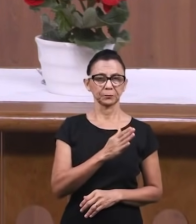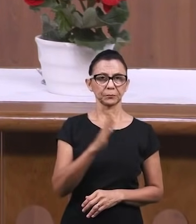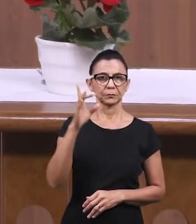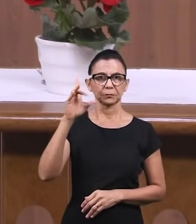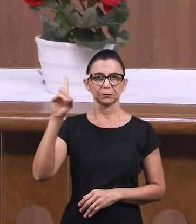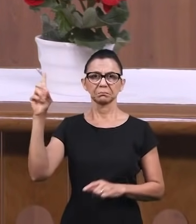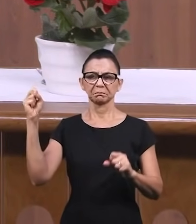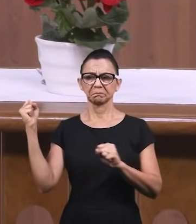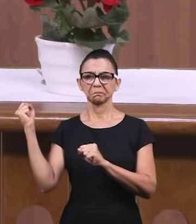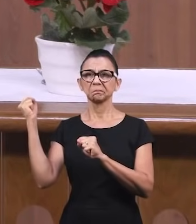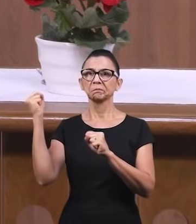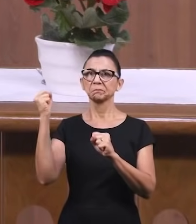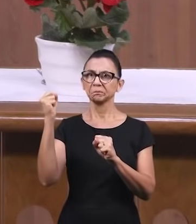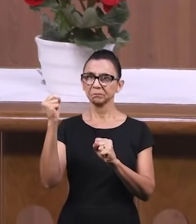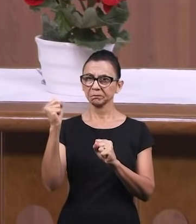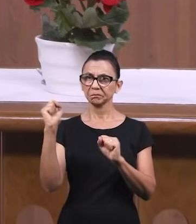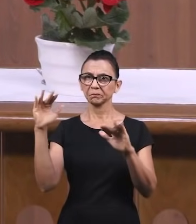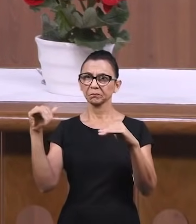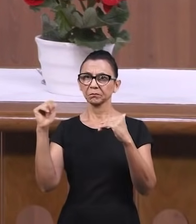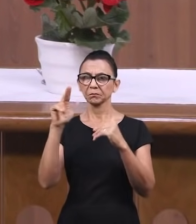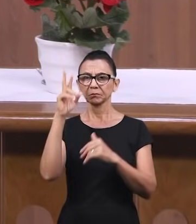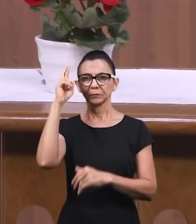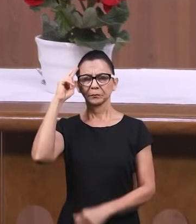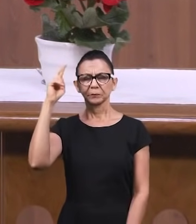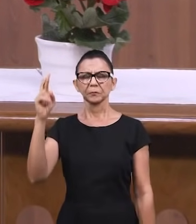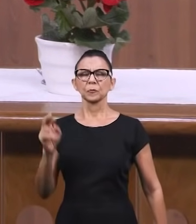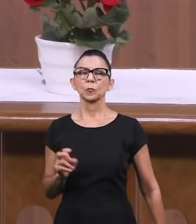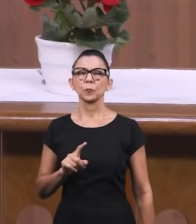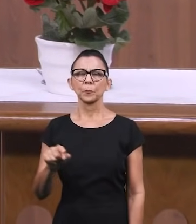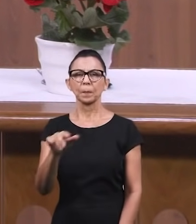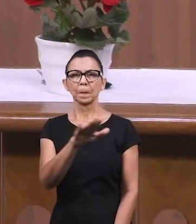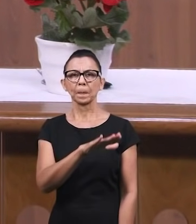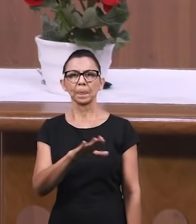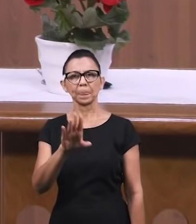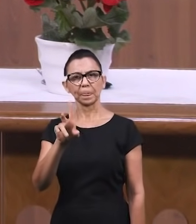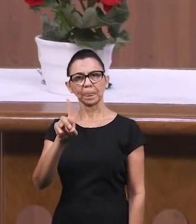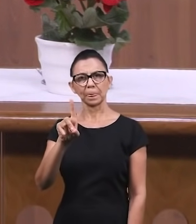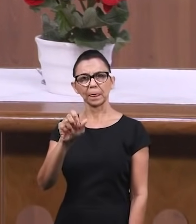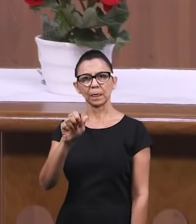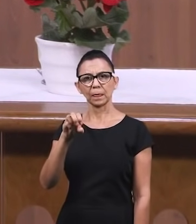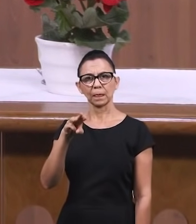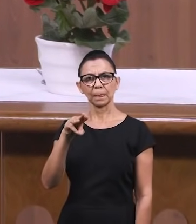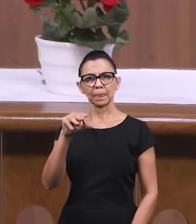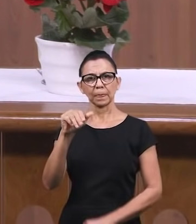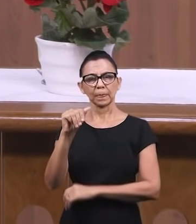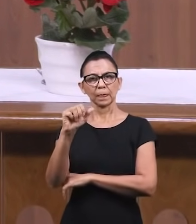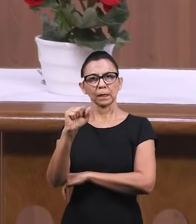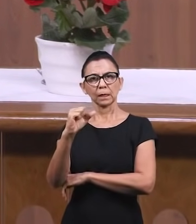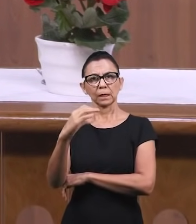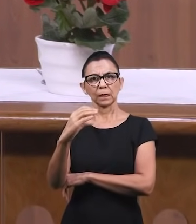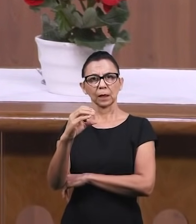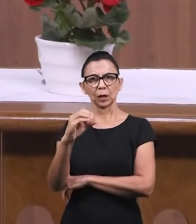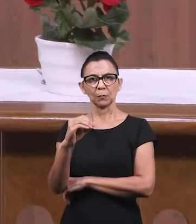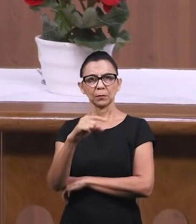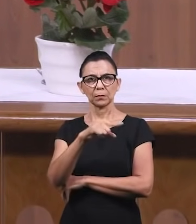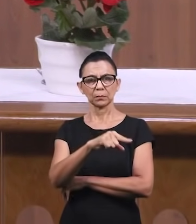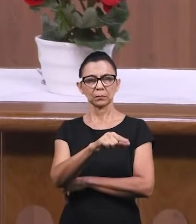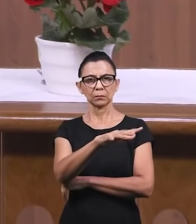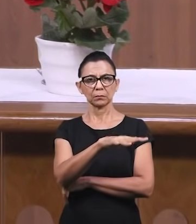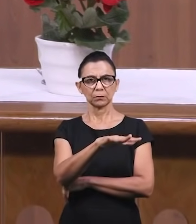todo-poderoso. Havia ali em Damasco esse discípulo